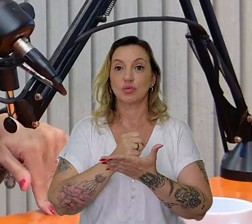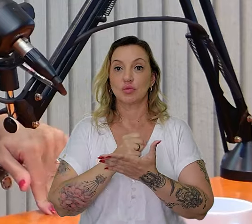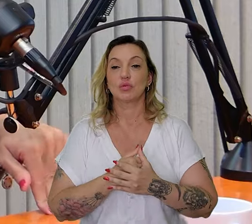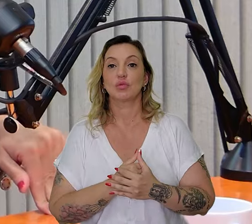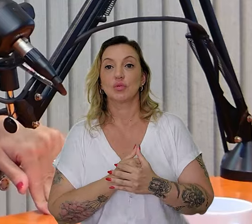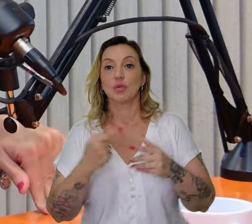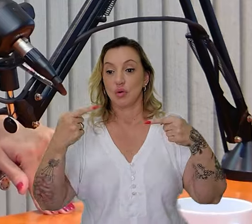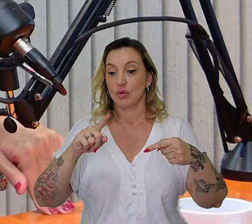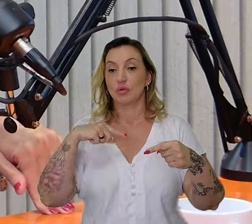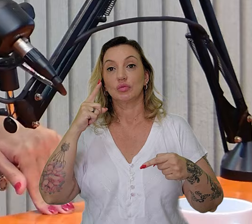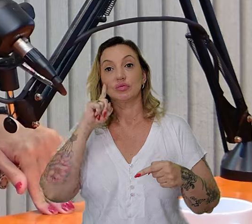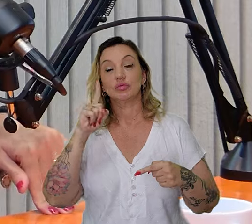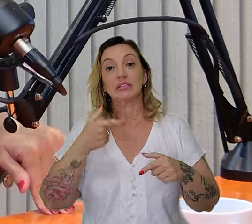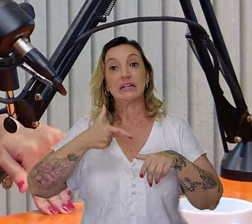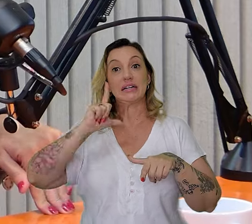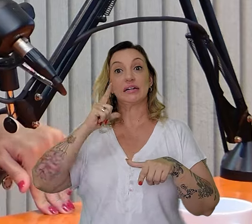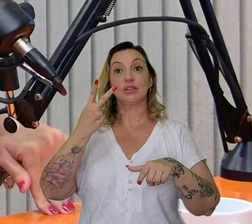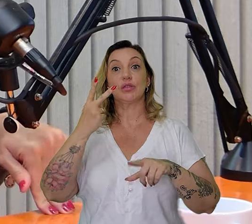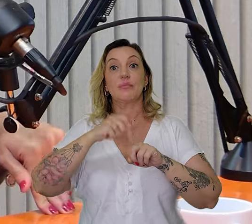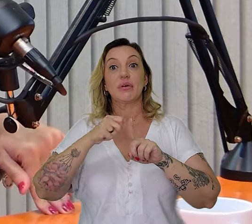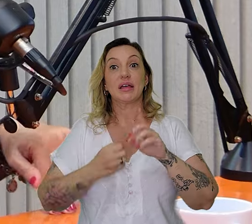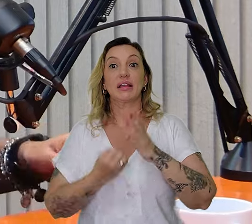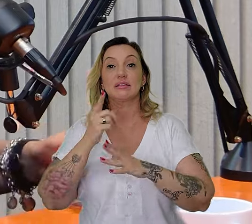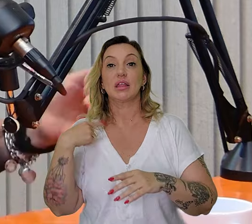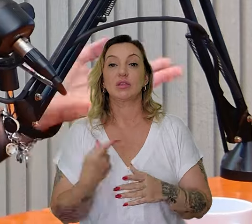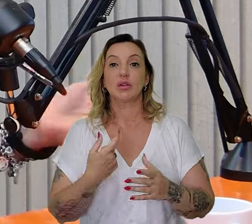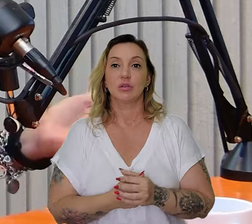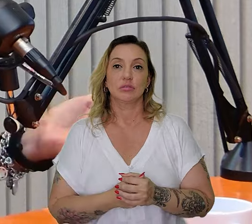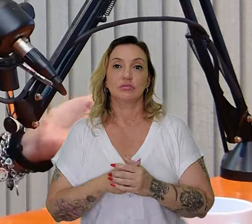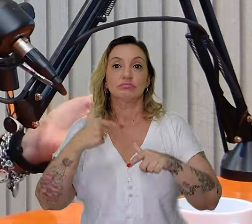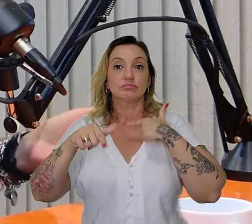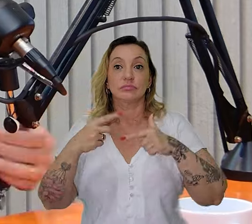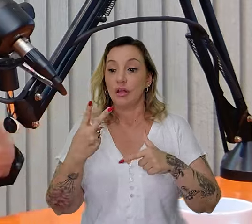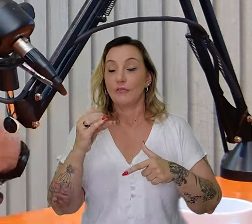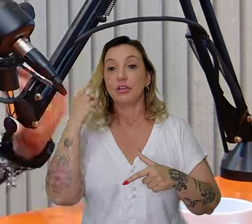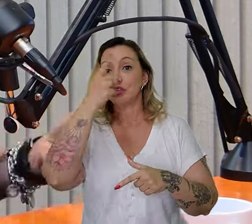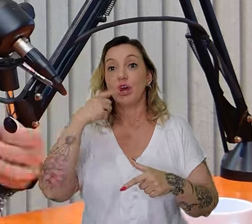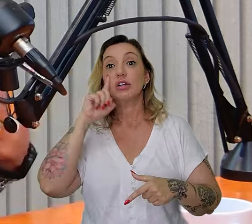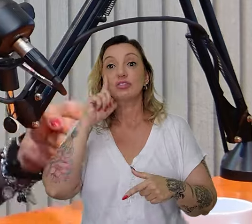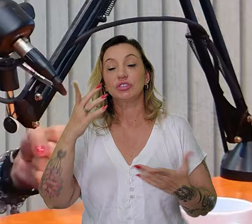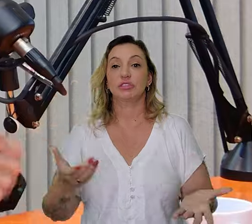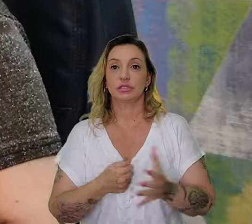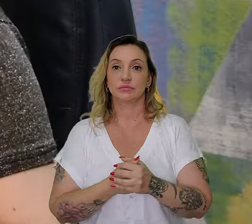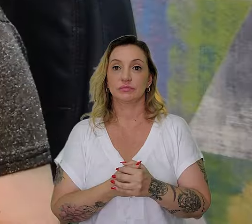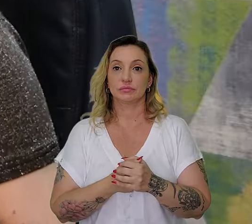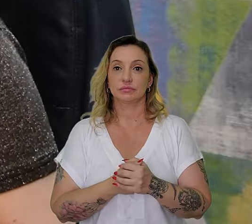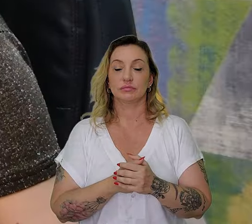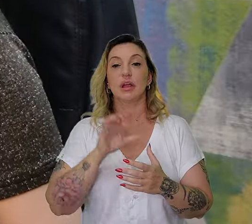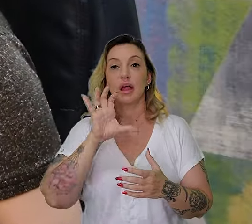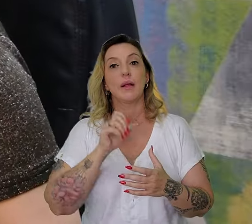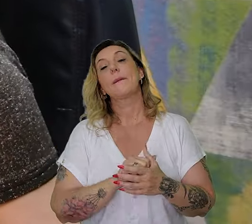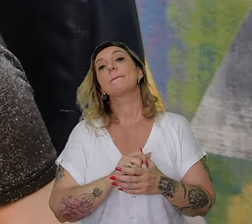antecipar dois meses o nosso lançamento vai trabalhar 20 horas por dia gente é muito mercado